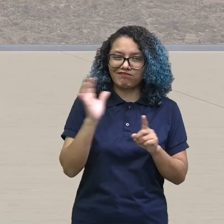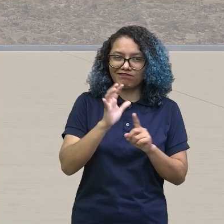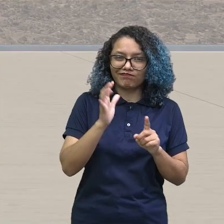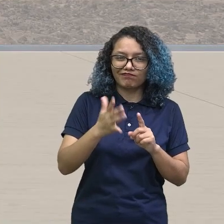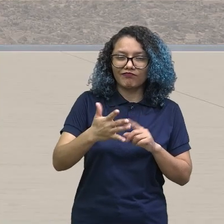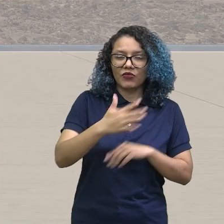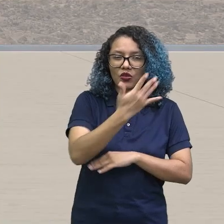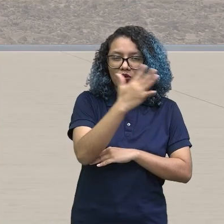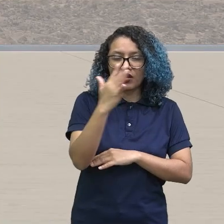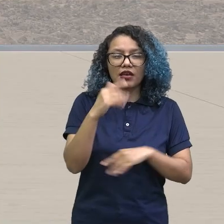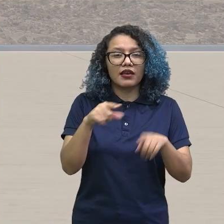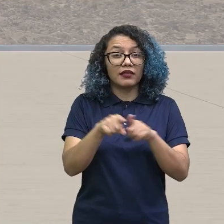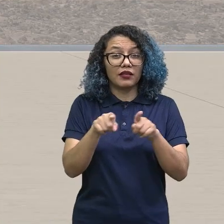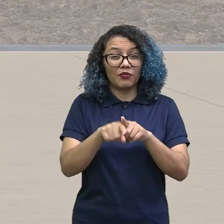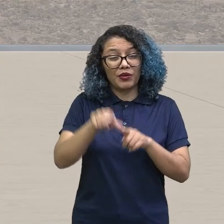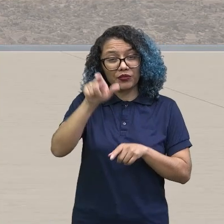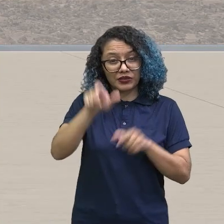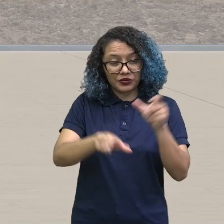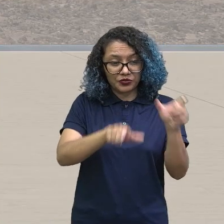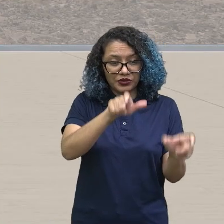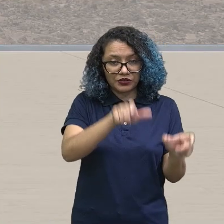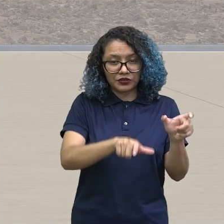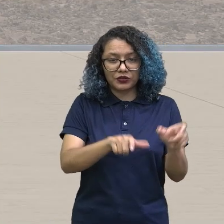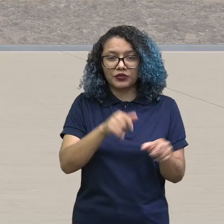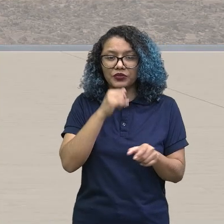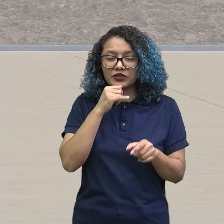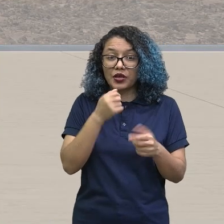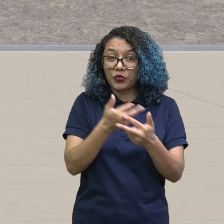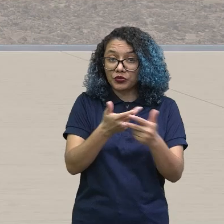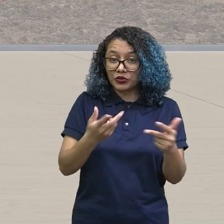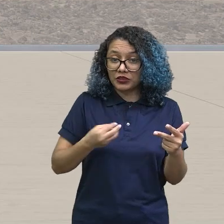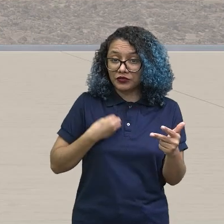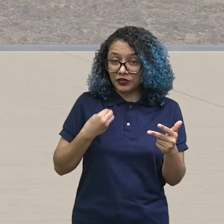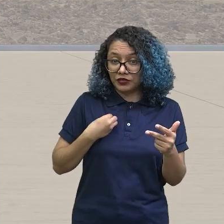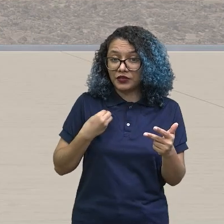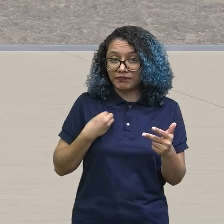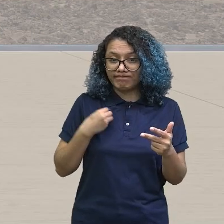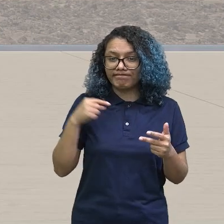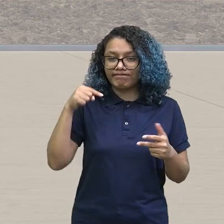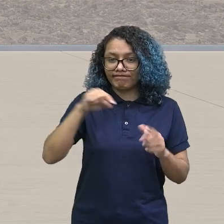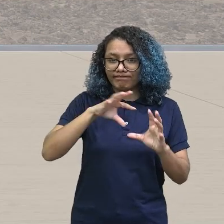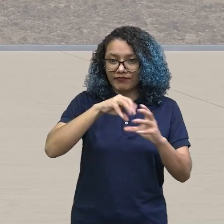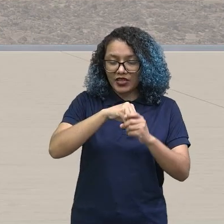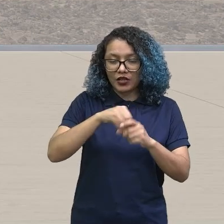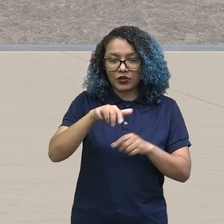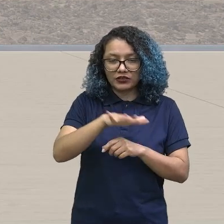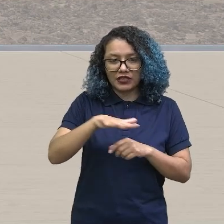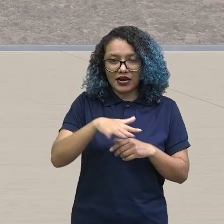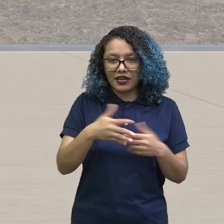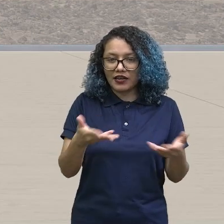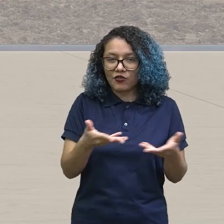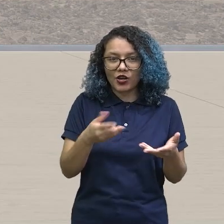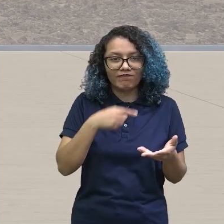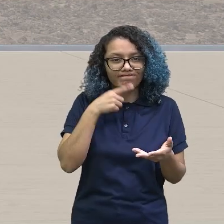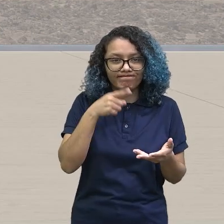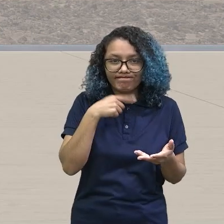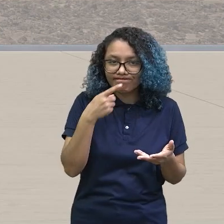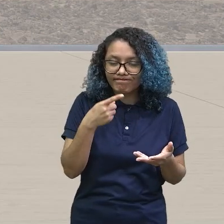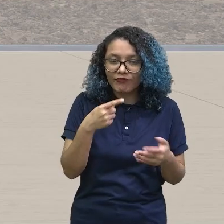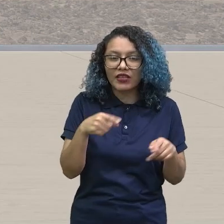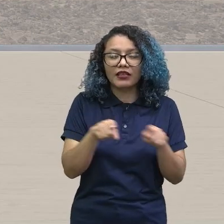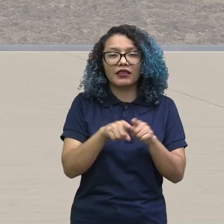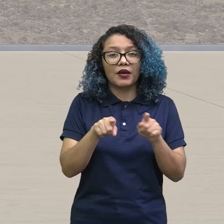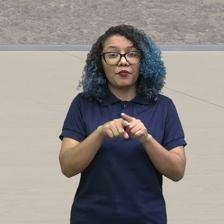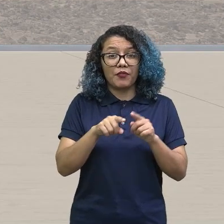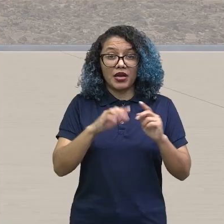quanto para o indivíduo, né? As espécies que viviam aqui nesse espaço não podem mais viver, a saúde humana